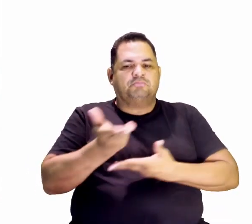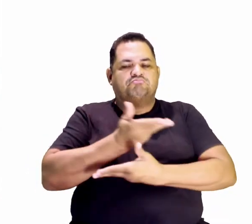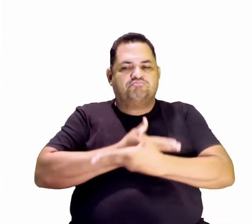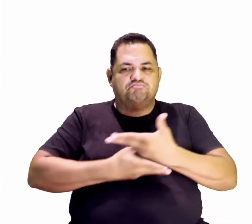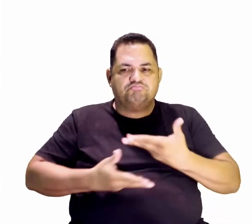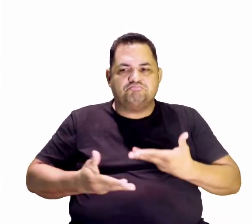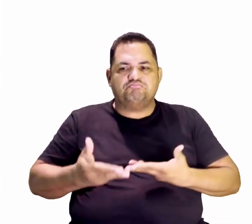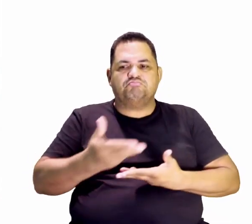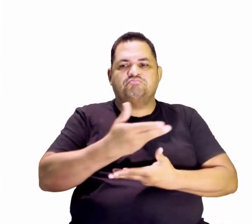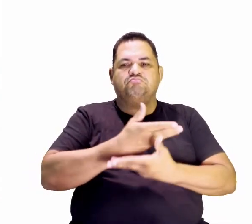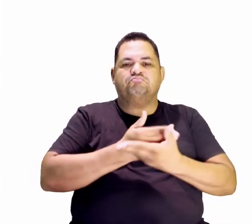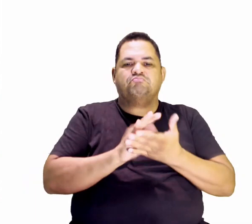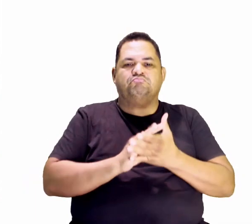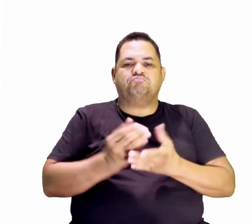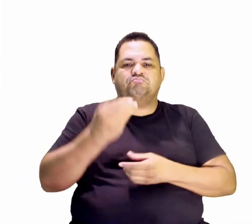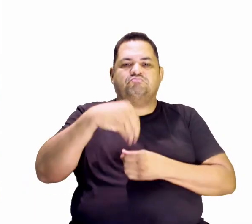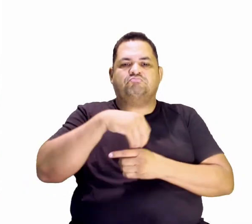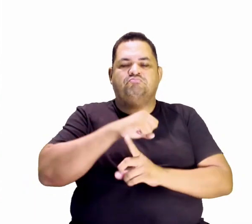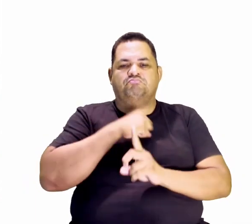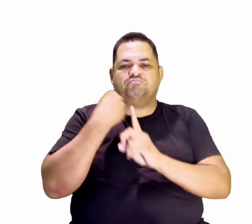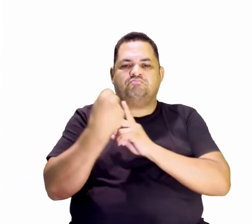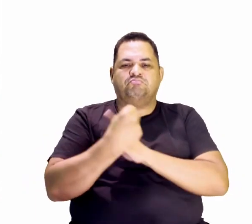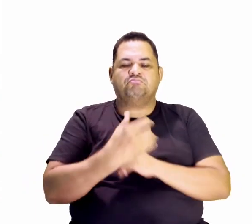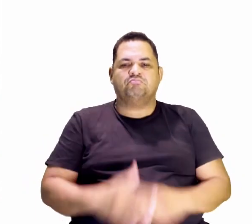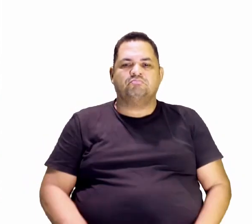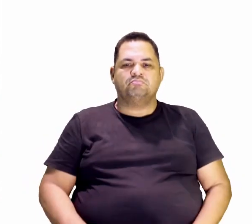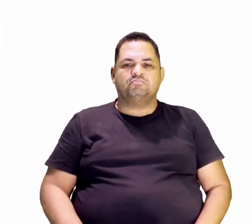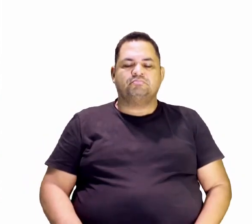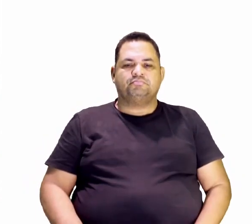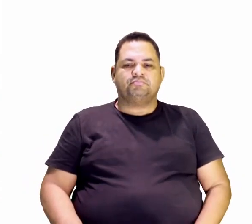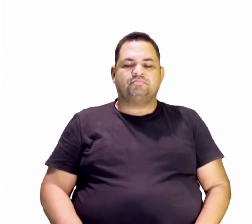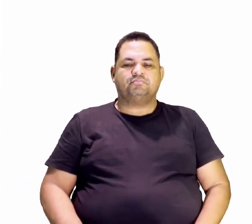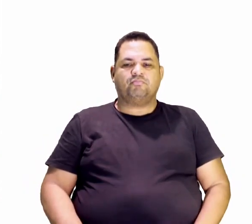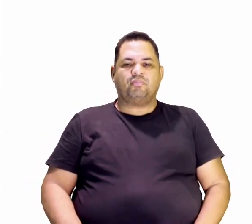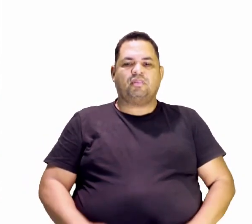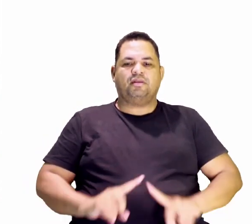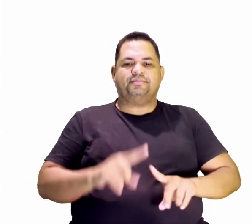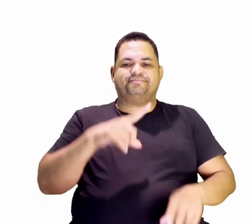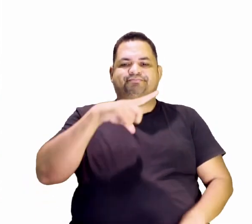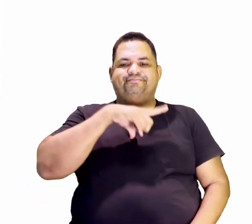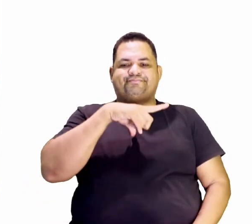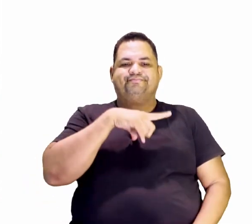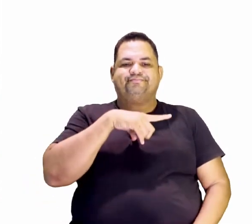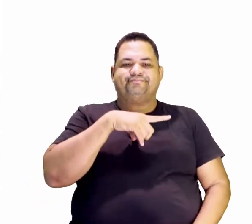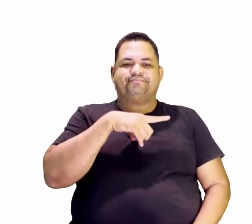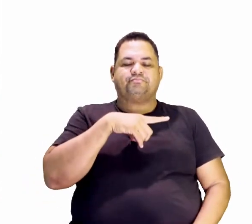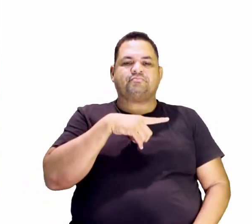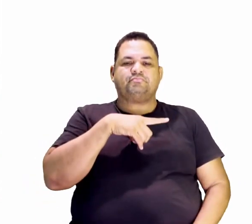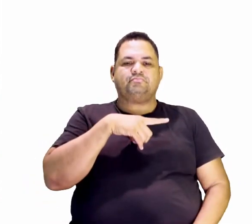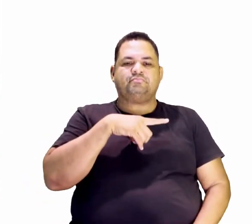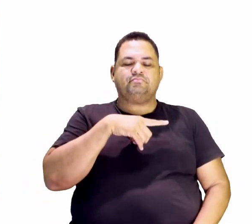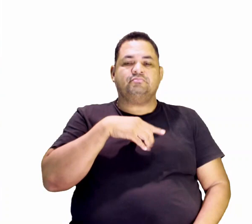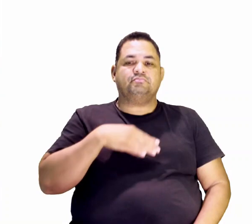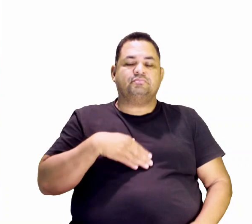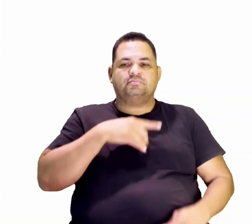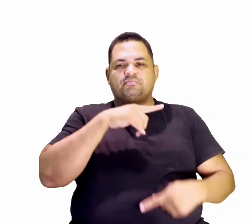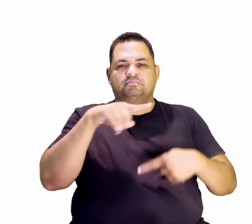mais sociável, não que ele não seja sociável, né? Mas existe, assim, interesses